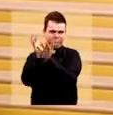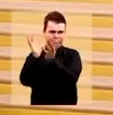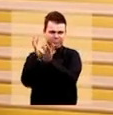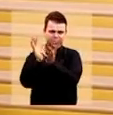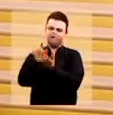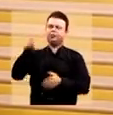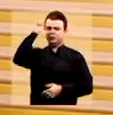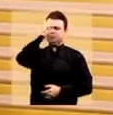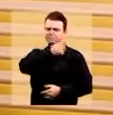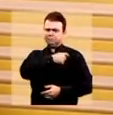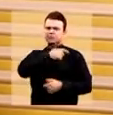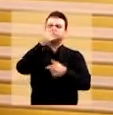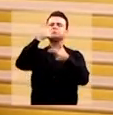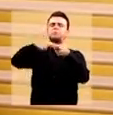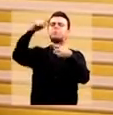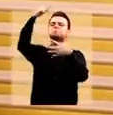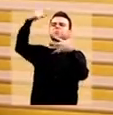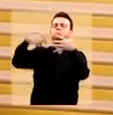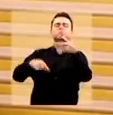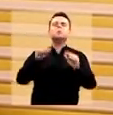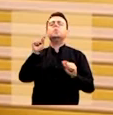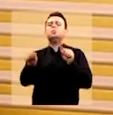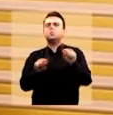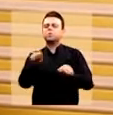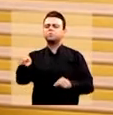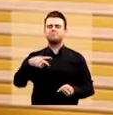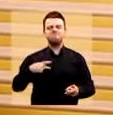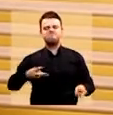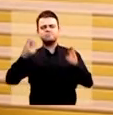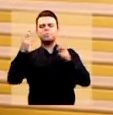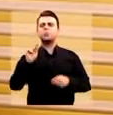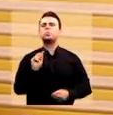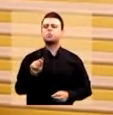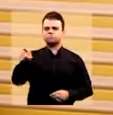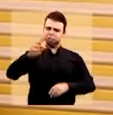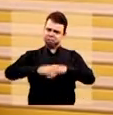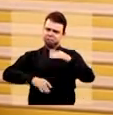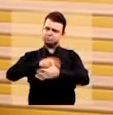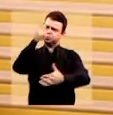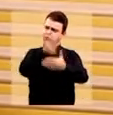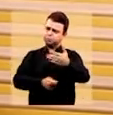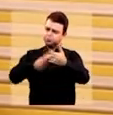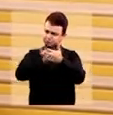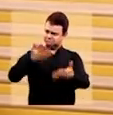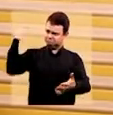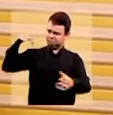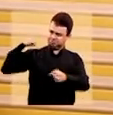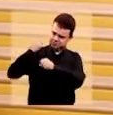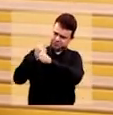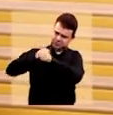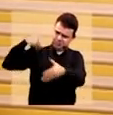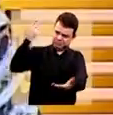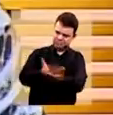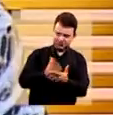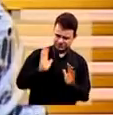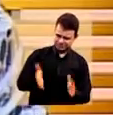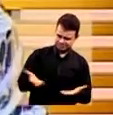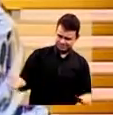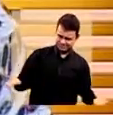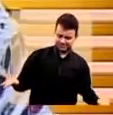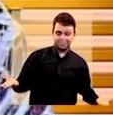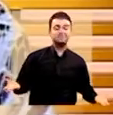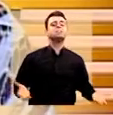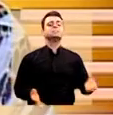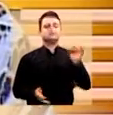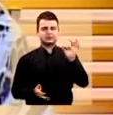Tem alguma área que é mais complicada? Como é que você sente justamente desse trabalho de militância que começou há tanto tempo? A